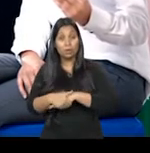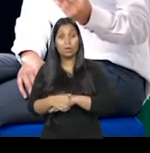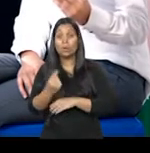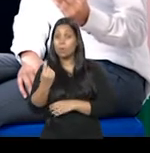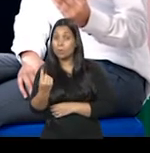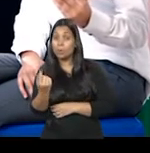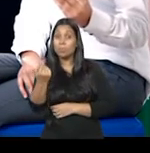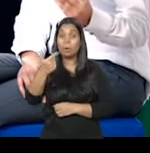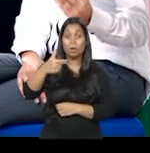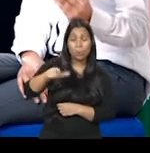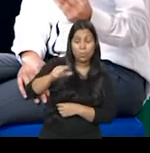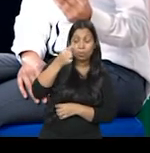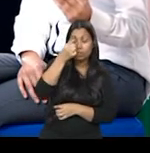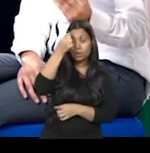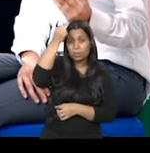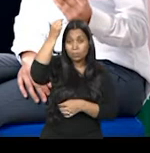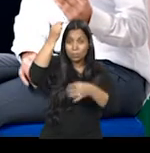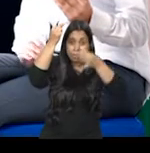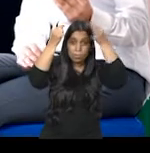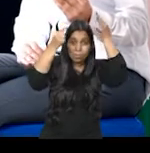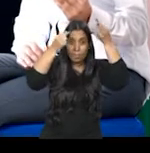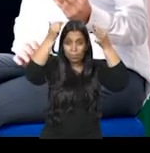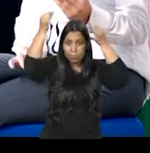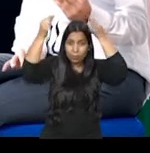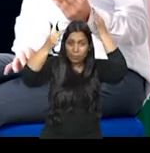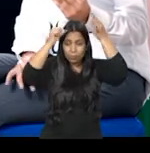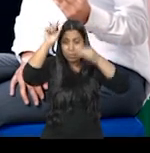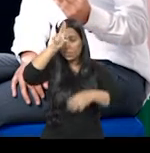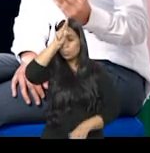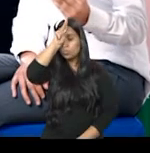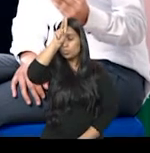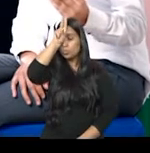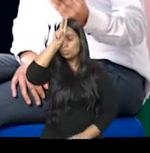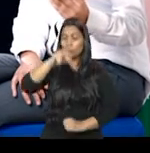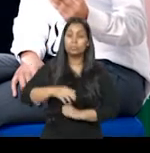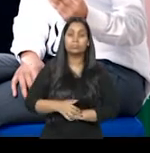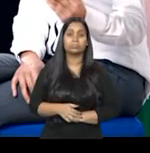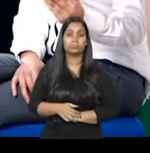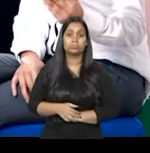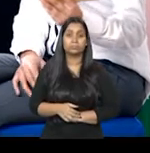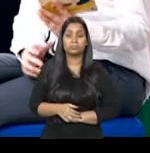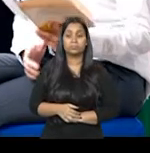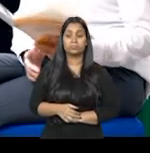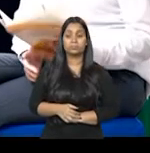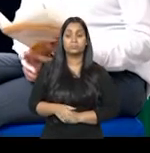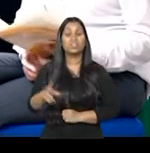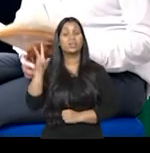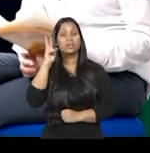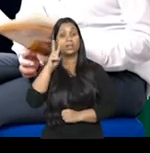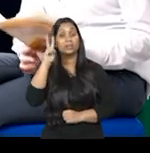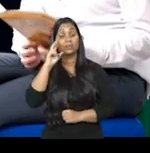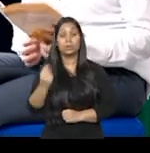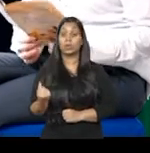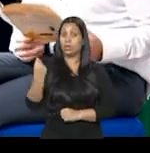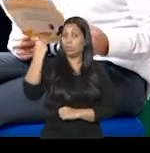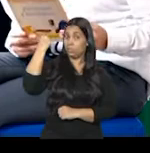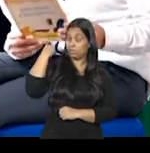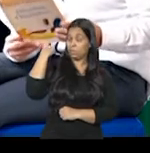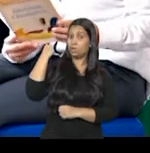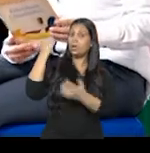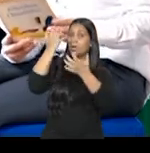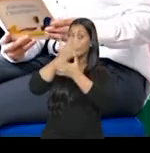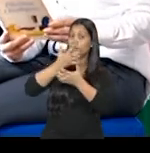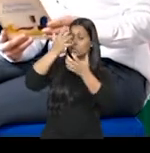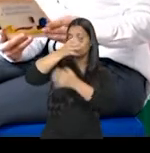uma ou outra antena de barata morta freme seca a brisa. Da história anterior, canta